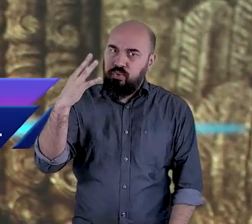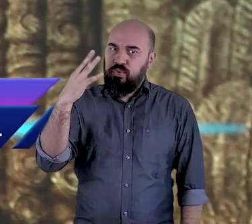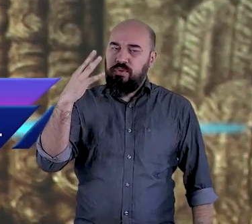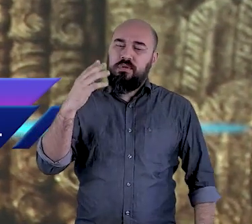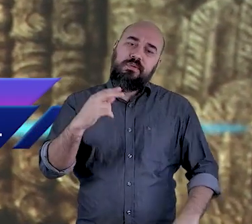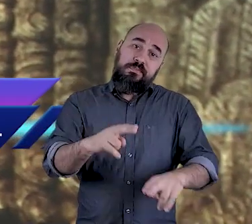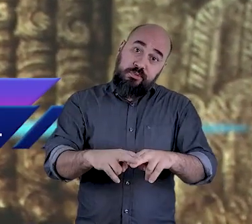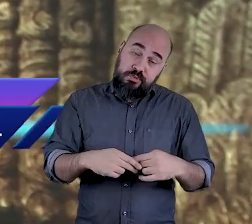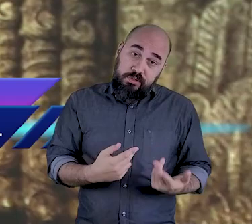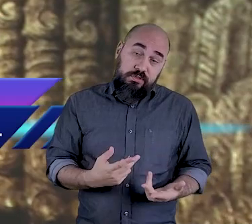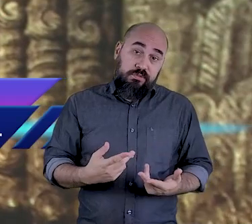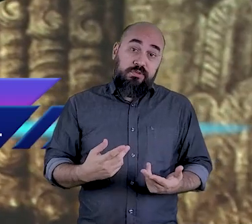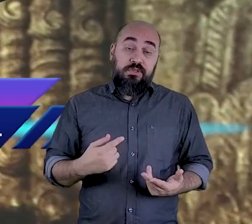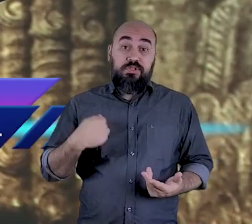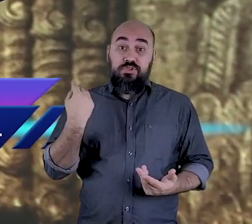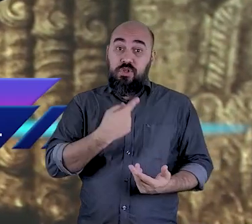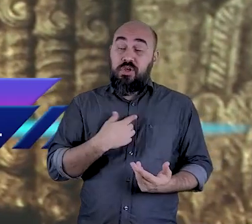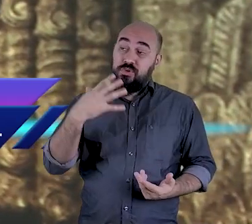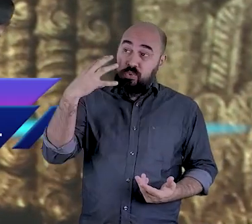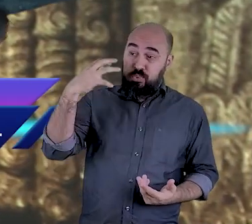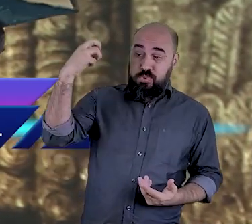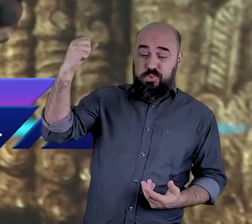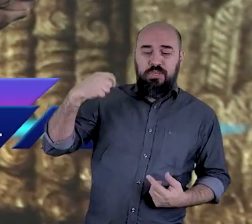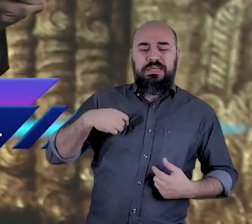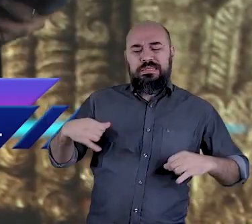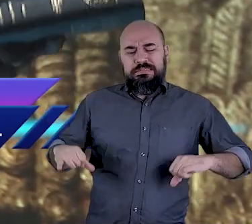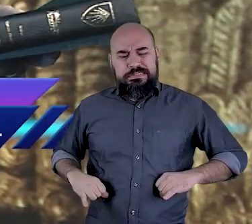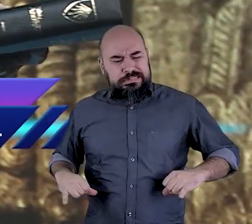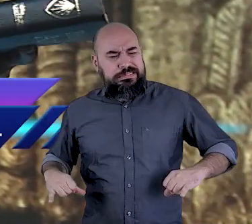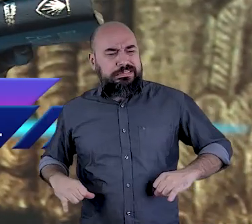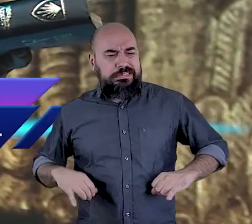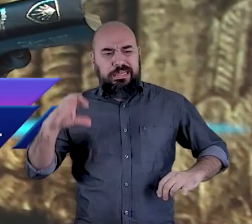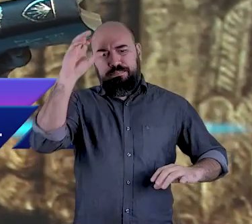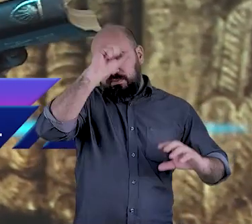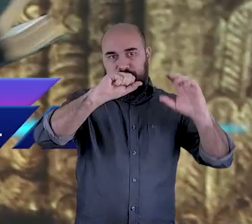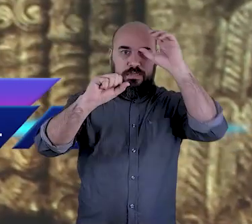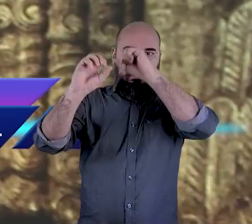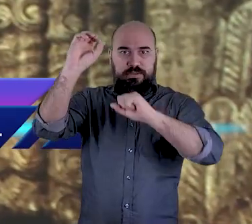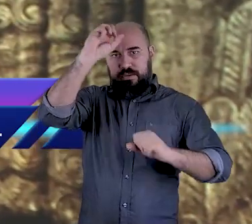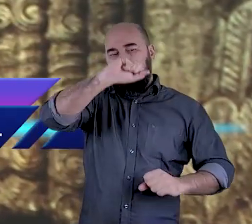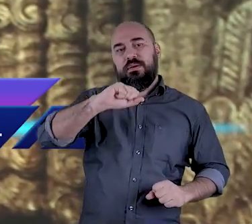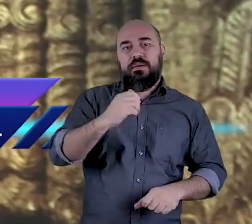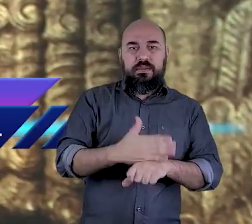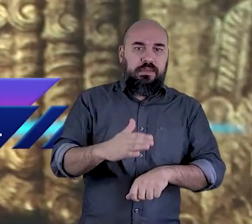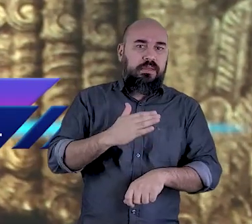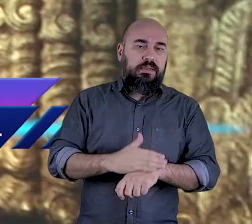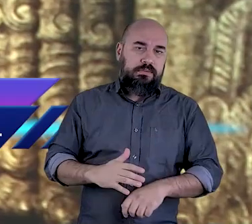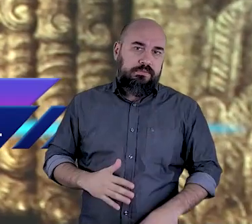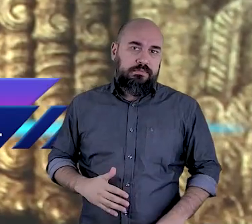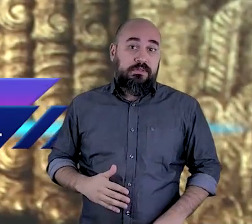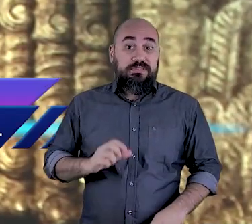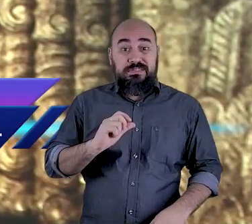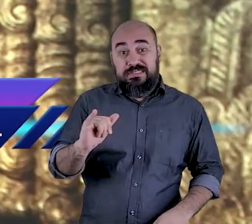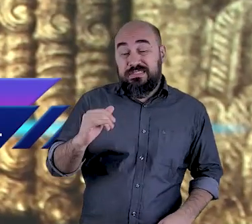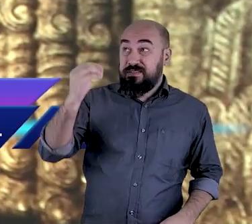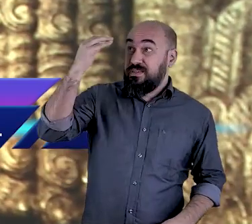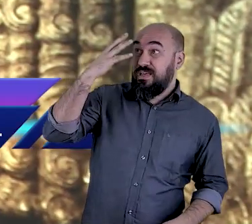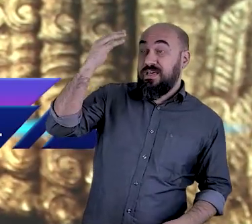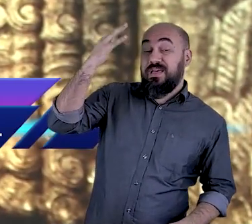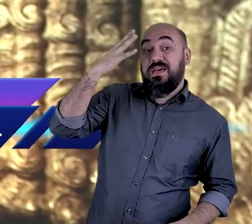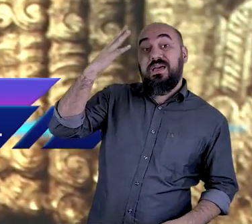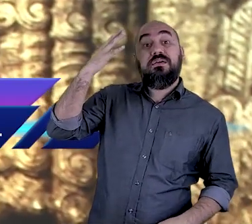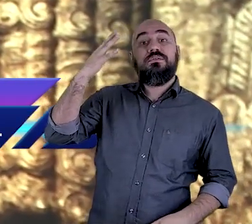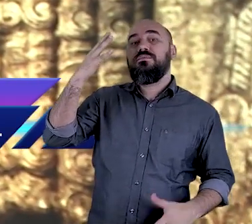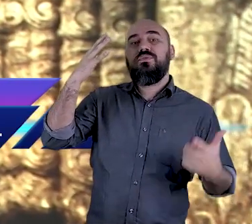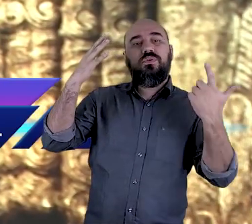do sofrimento o que nós não aprenderíamos talvez em um momento de alegria a história de Israel é a